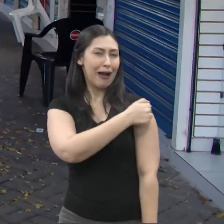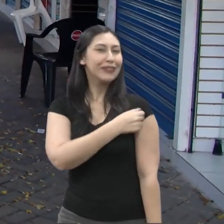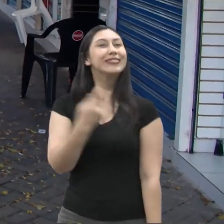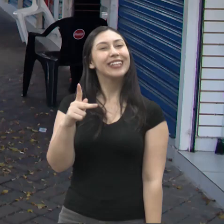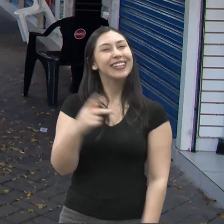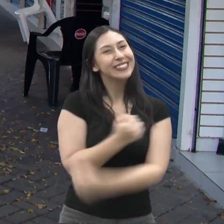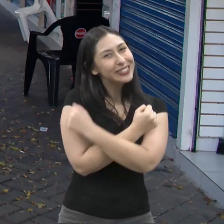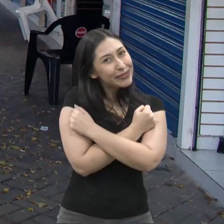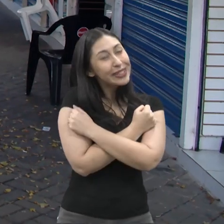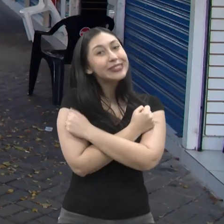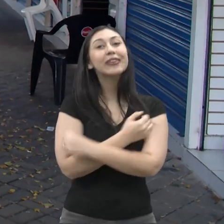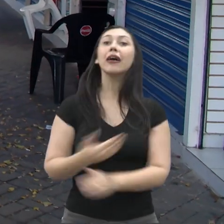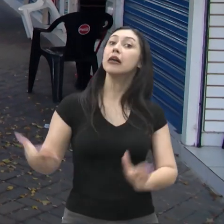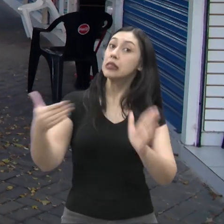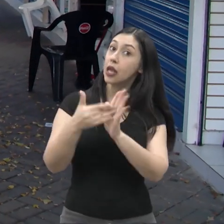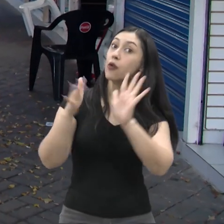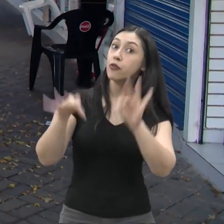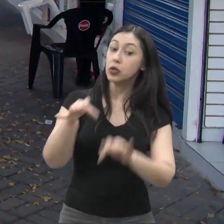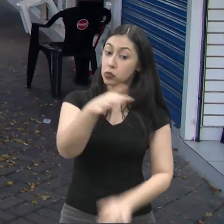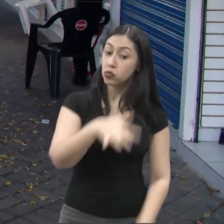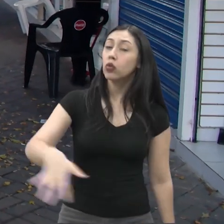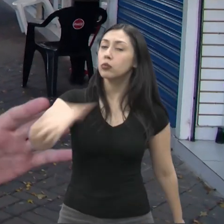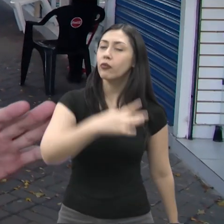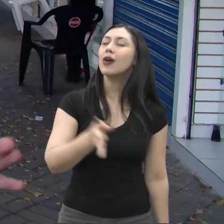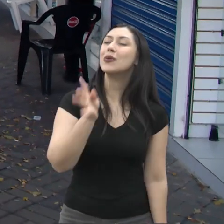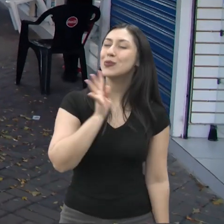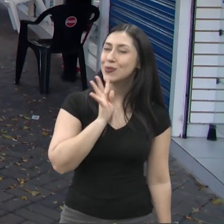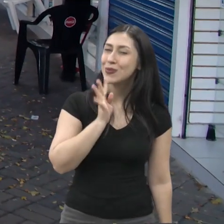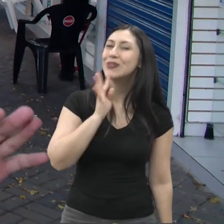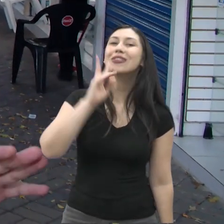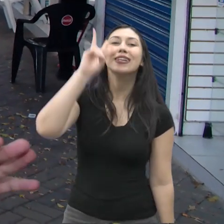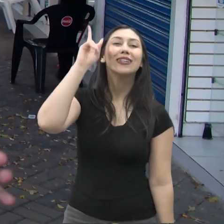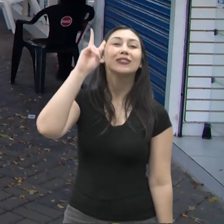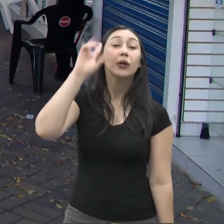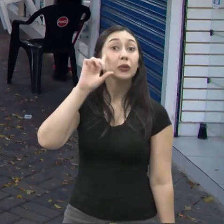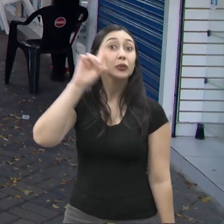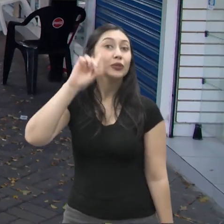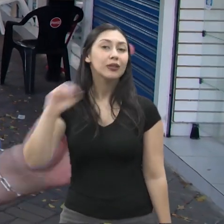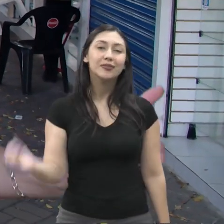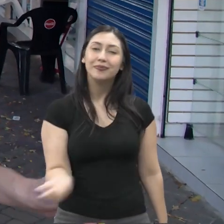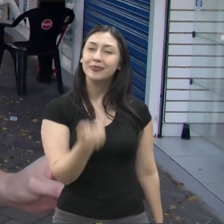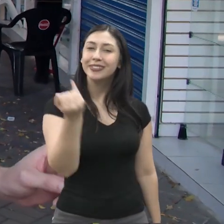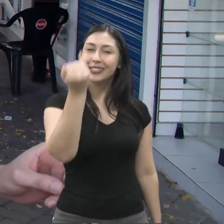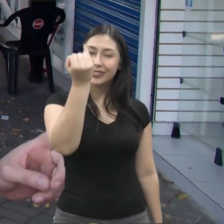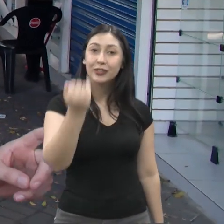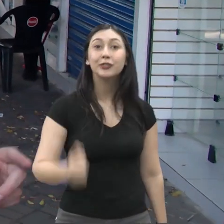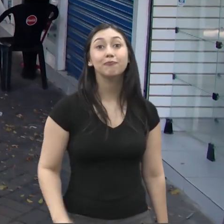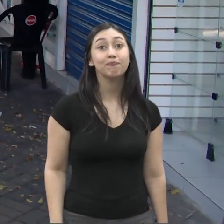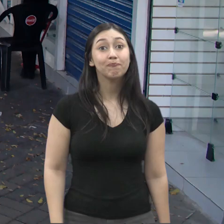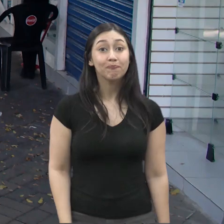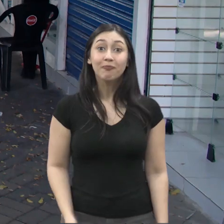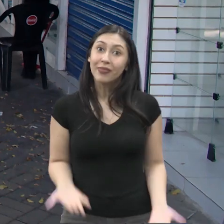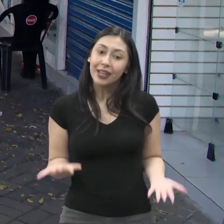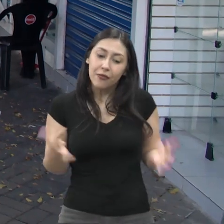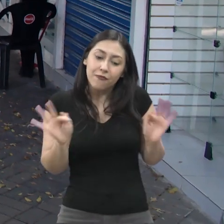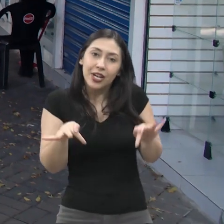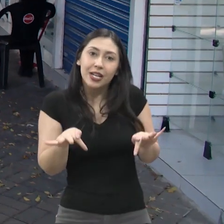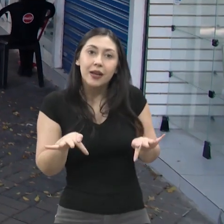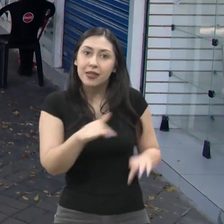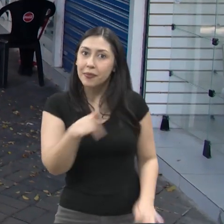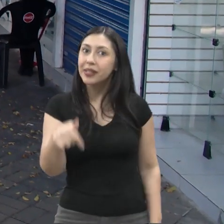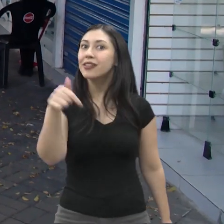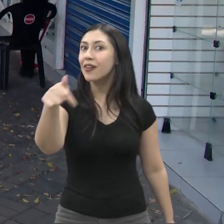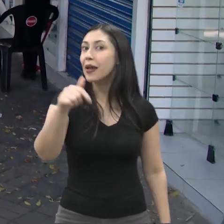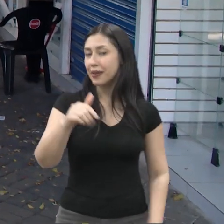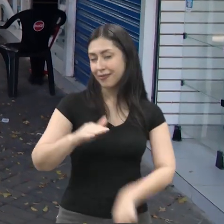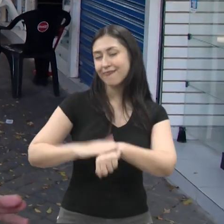com ele, um abraço. E acho que até o final do programa todo mundo vai saber um pouquinho mais sobre essa data tão importante da nossa história. Eu vou ficando por aqui,